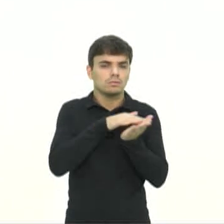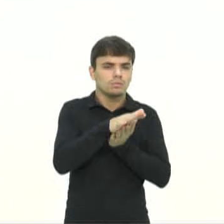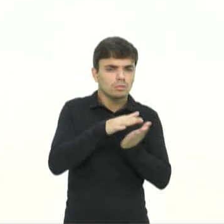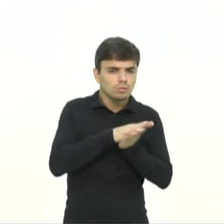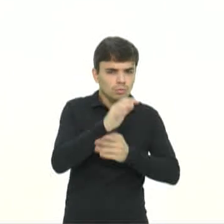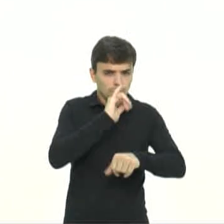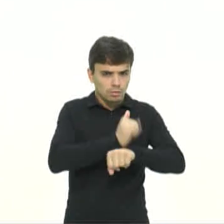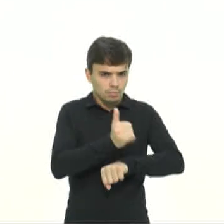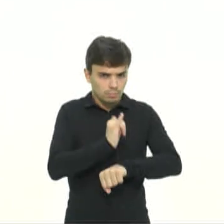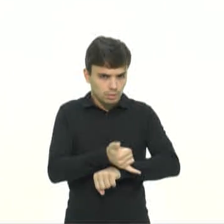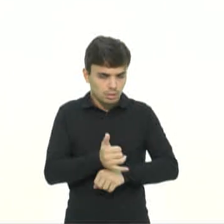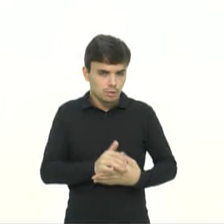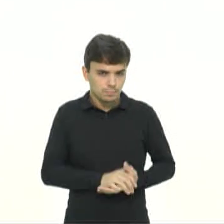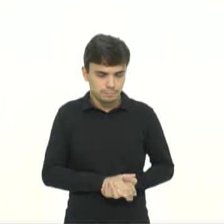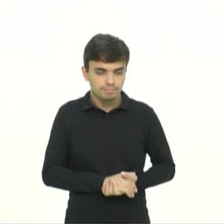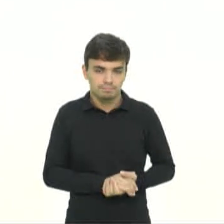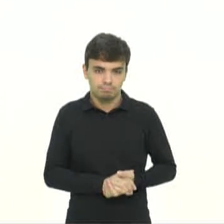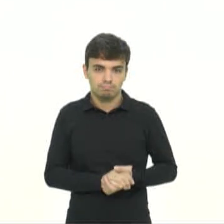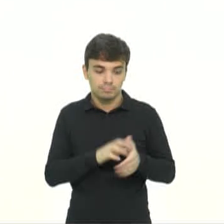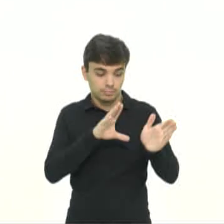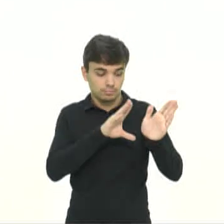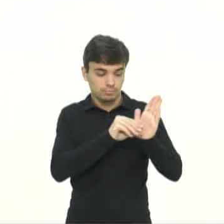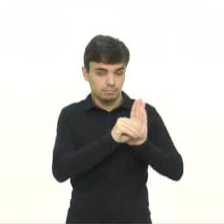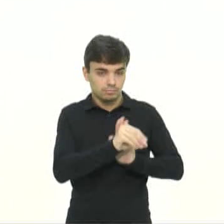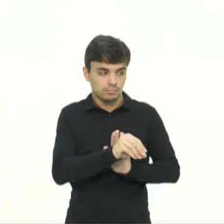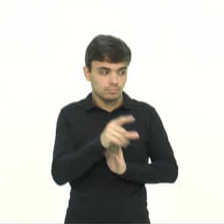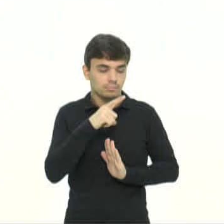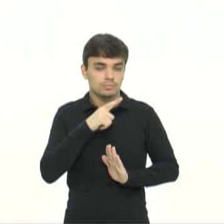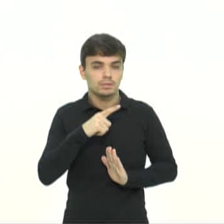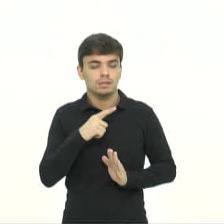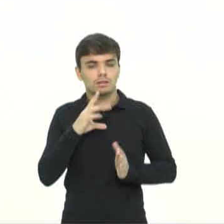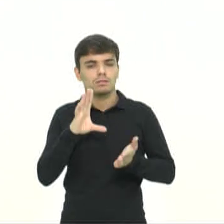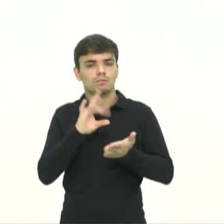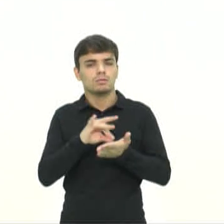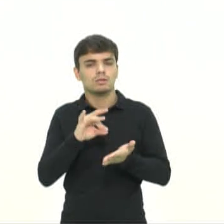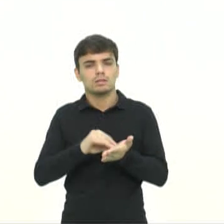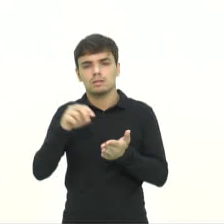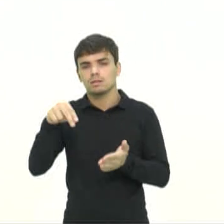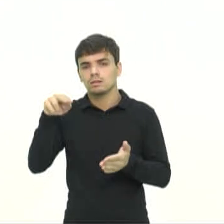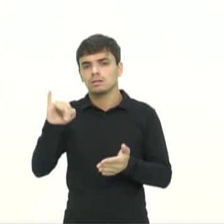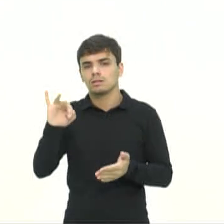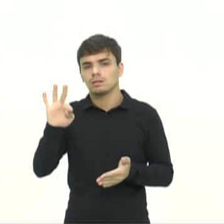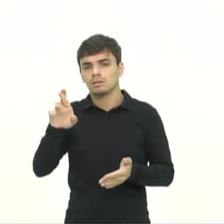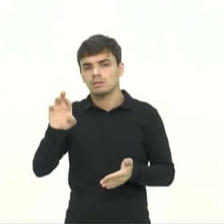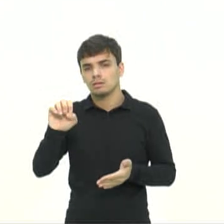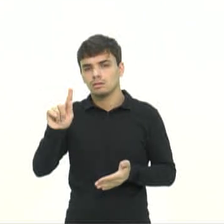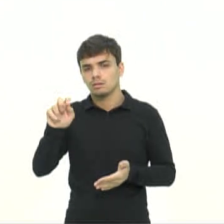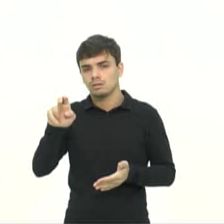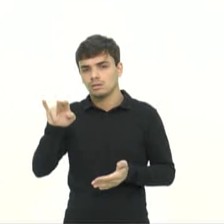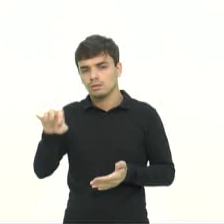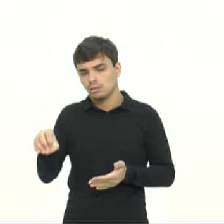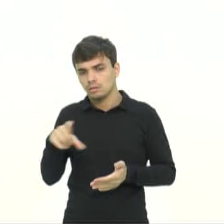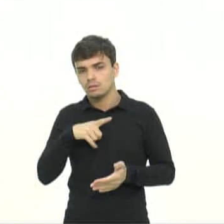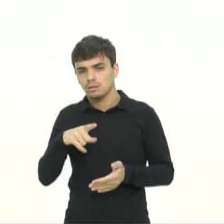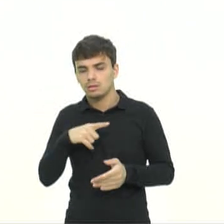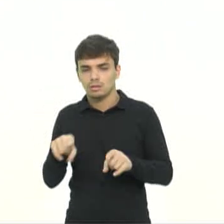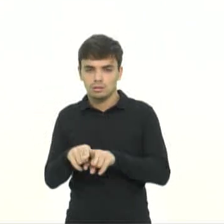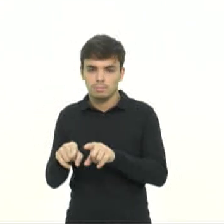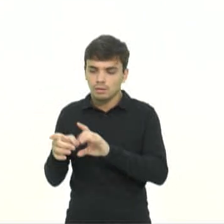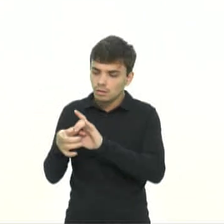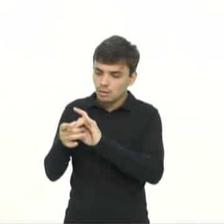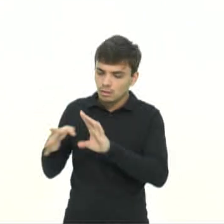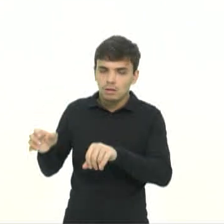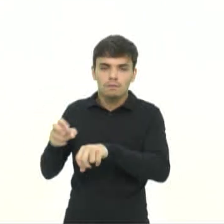ferro disponível no meio. As bactérias também fazem a fixação do nitrogênio, disponibilizam o cálcio e